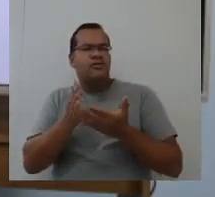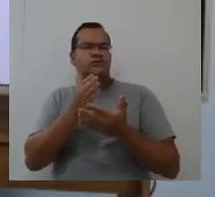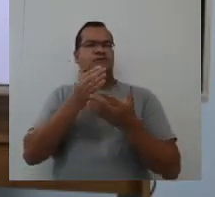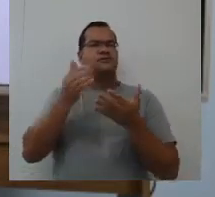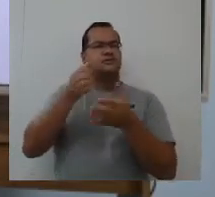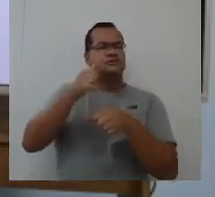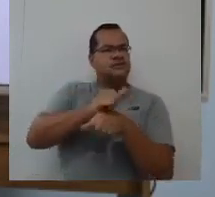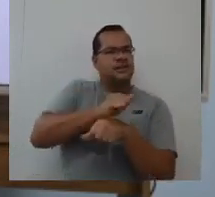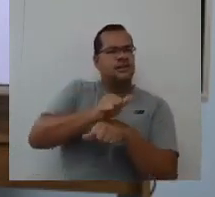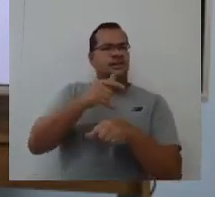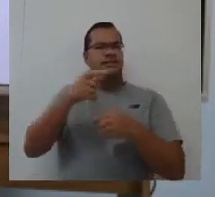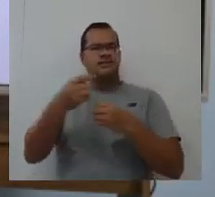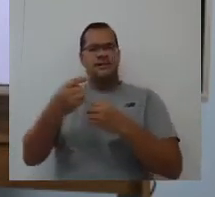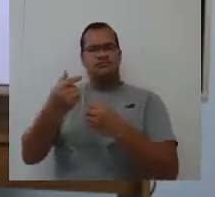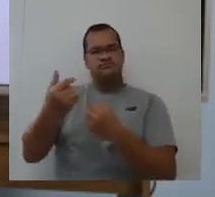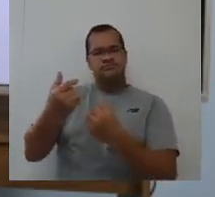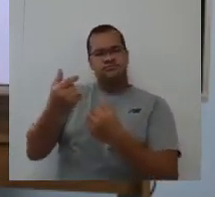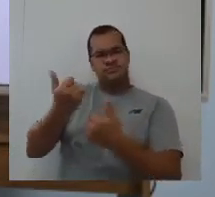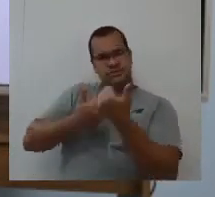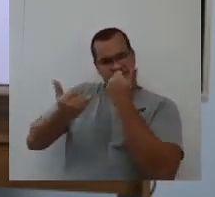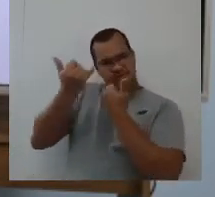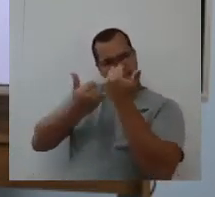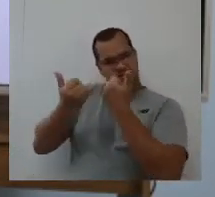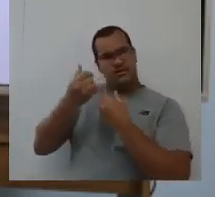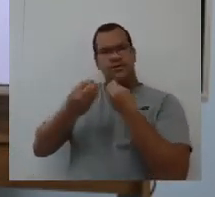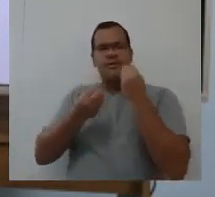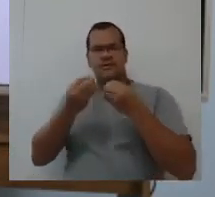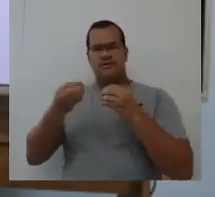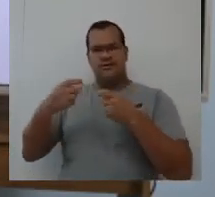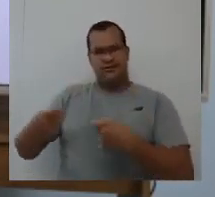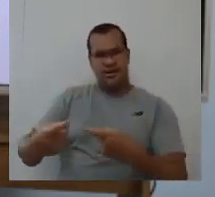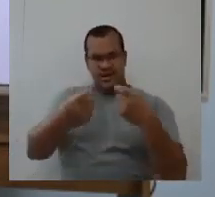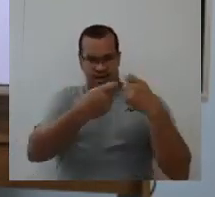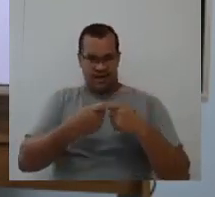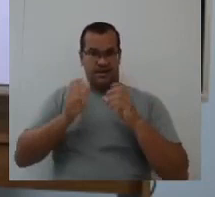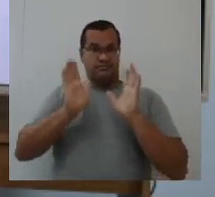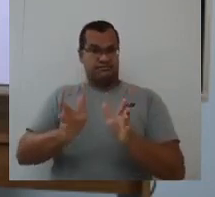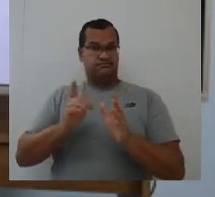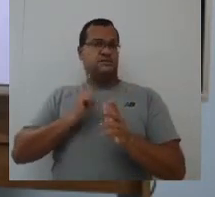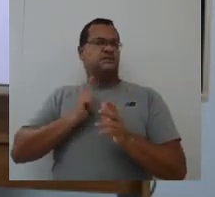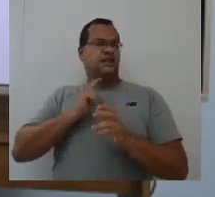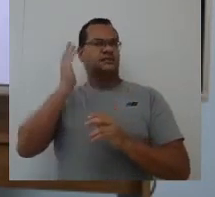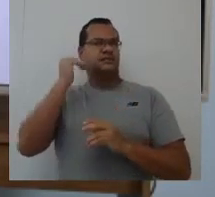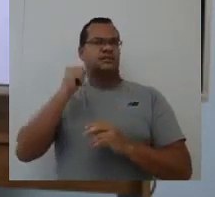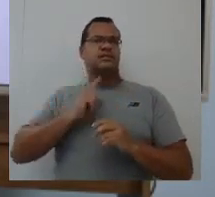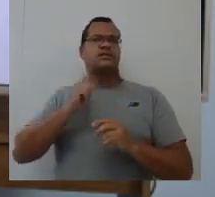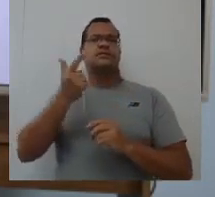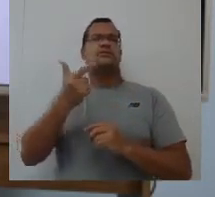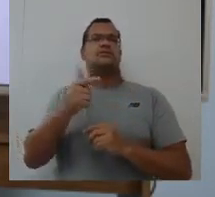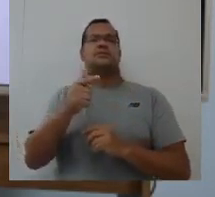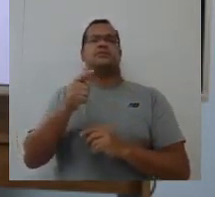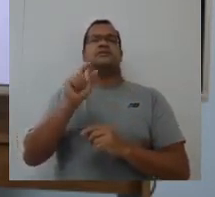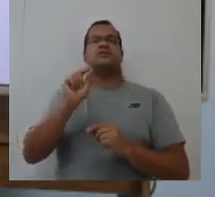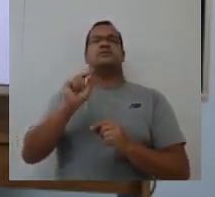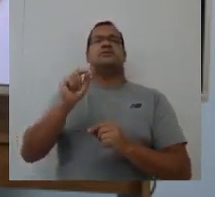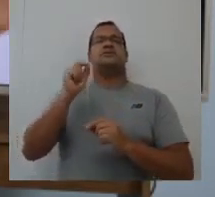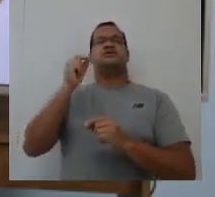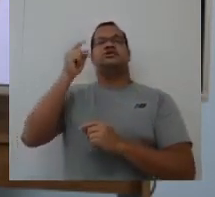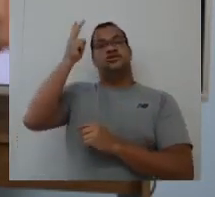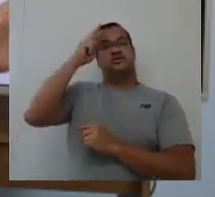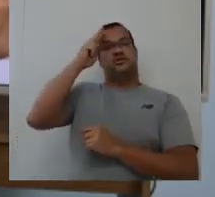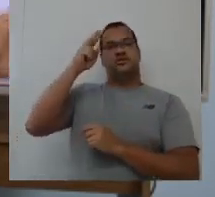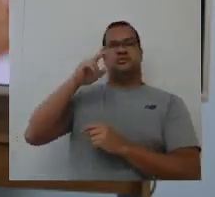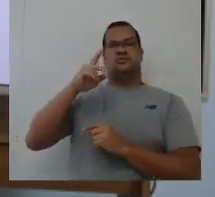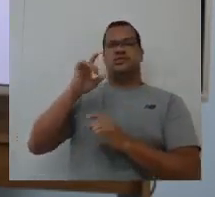nos apontando o processo da guerra. Como falei anteriormente, nenhum fato histórico existe isolado